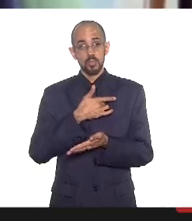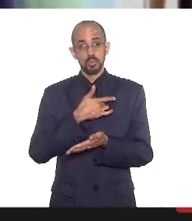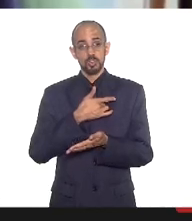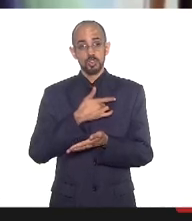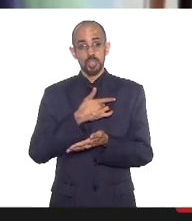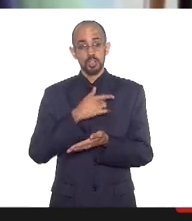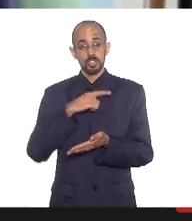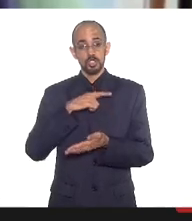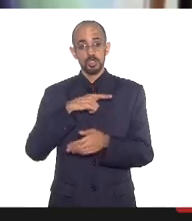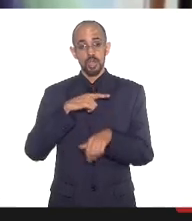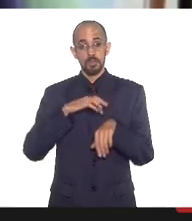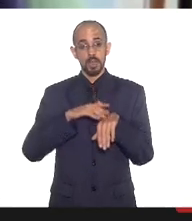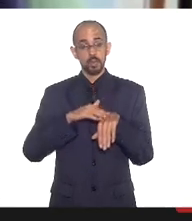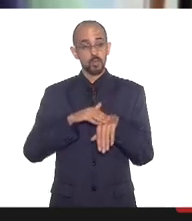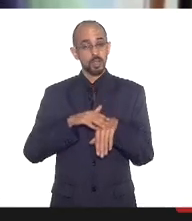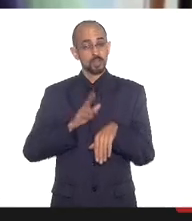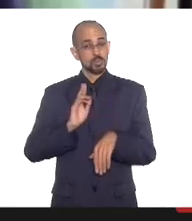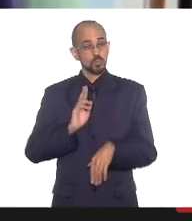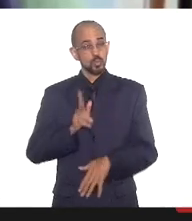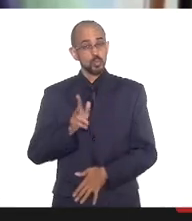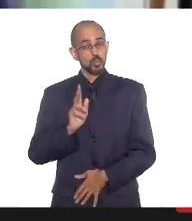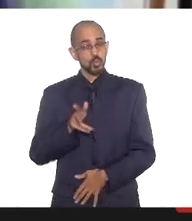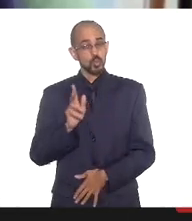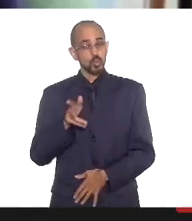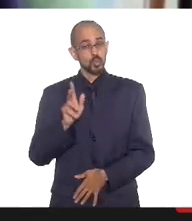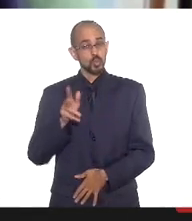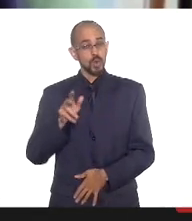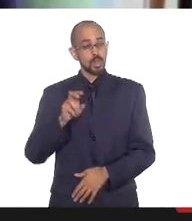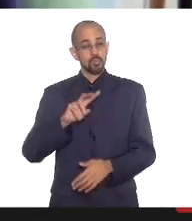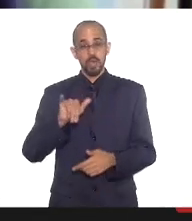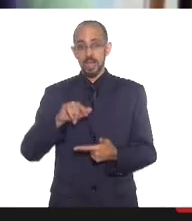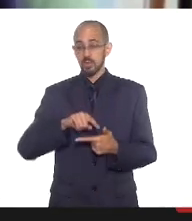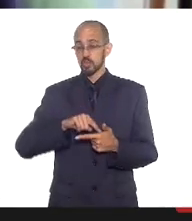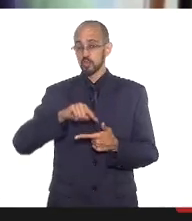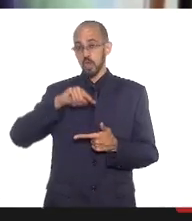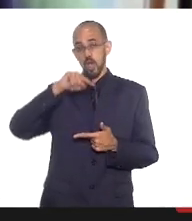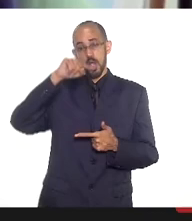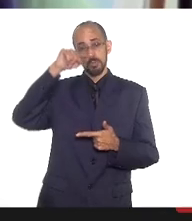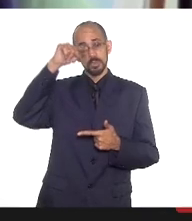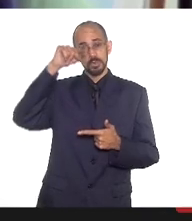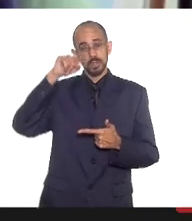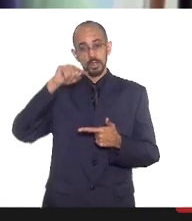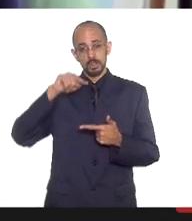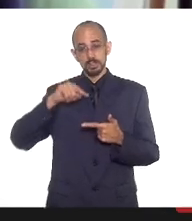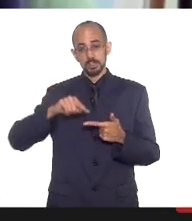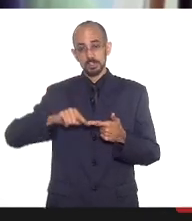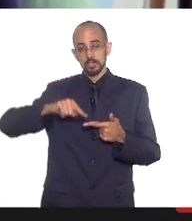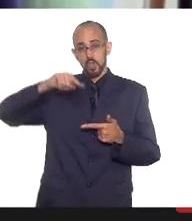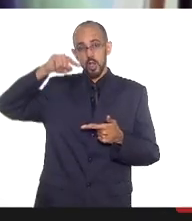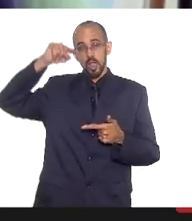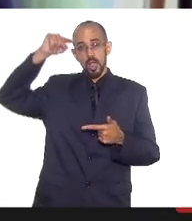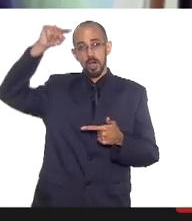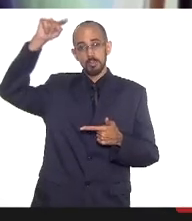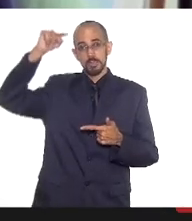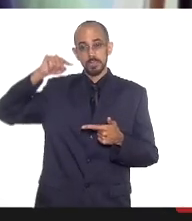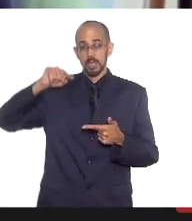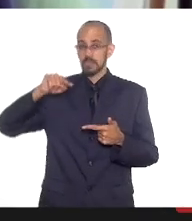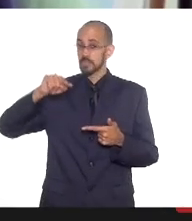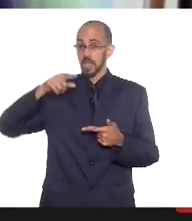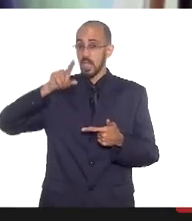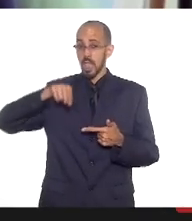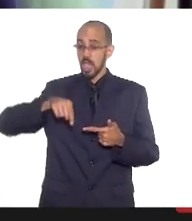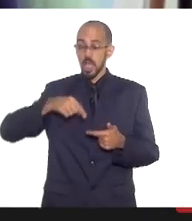continuada eo ciclo dela de subir descer que é normal no mar no mar no mar no mar uma doença viral